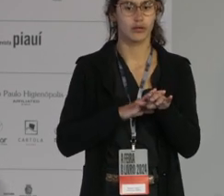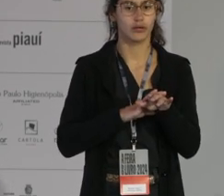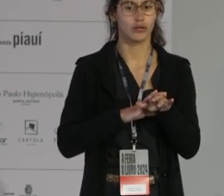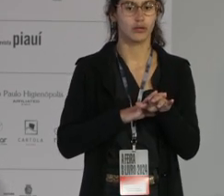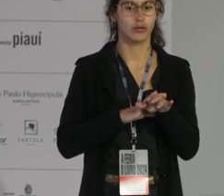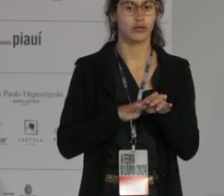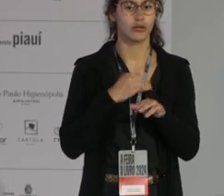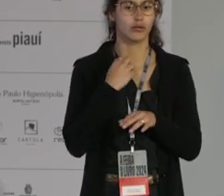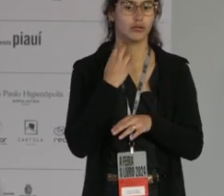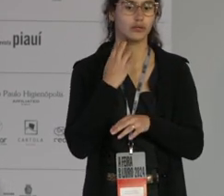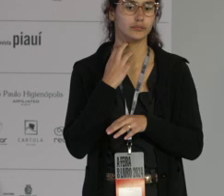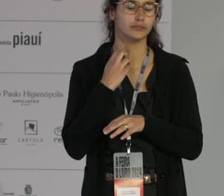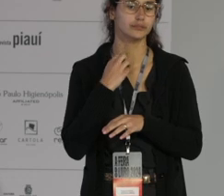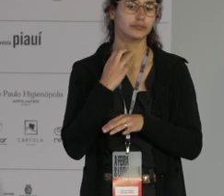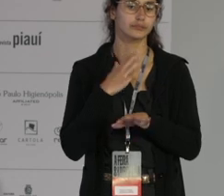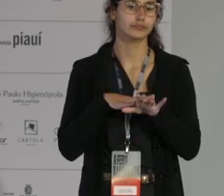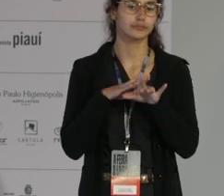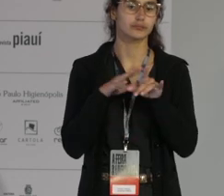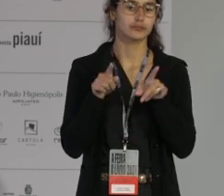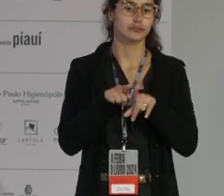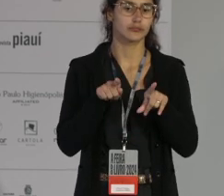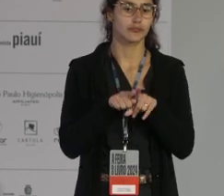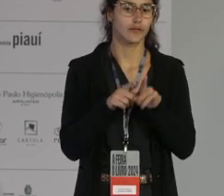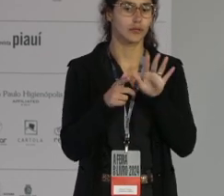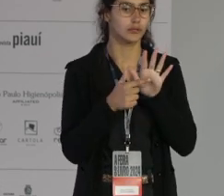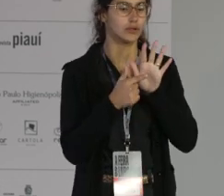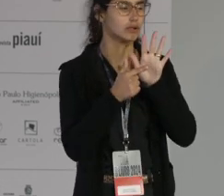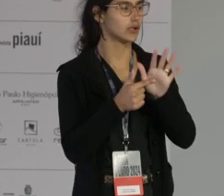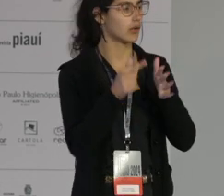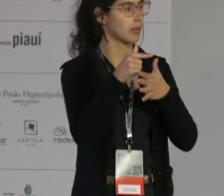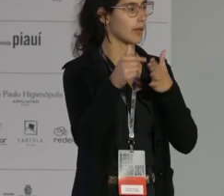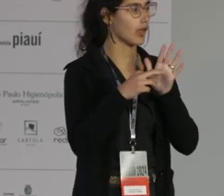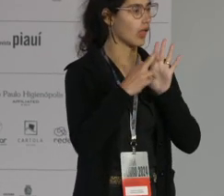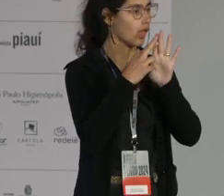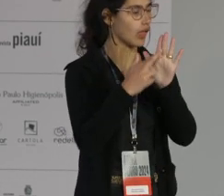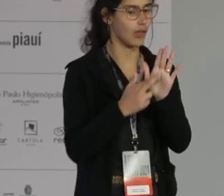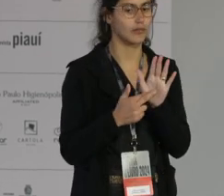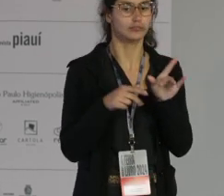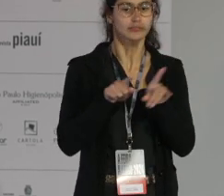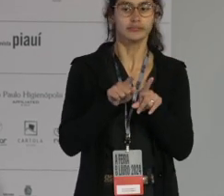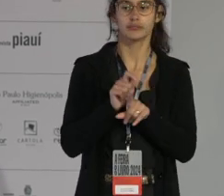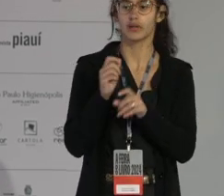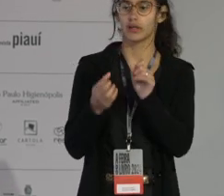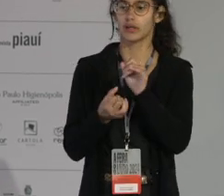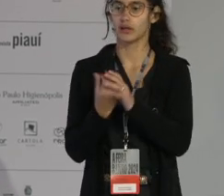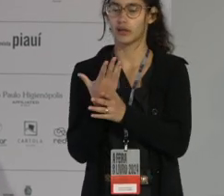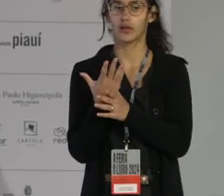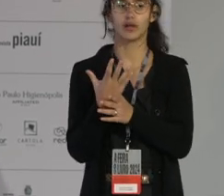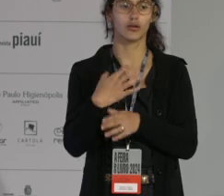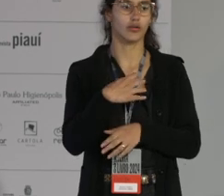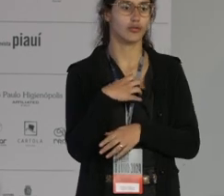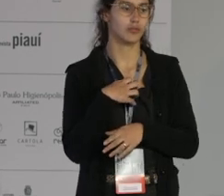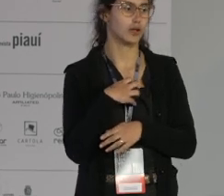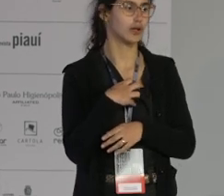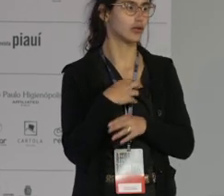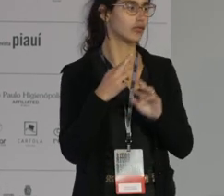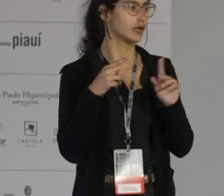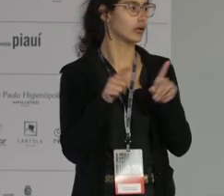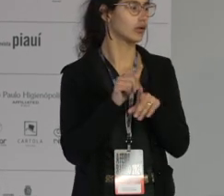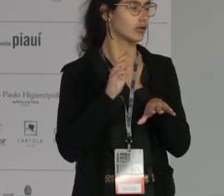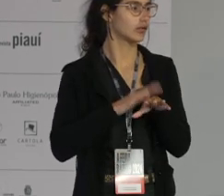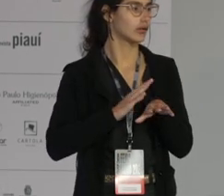e vai, inevitavelmente, apontando certas recorrências e criando um mapa de sentido. Assim, é meio